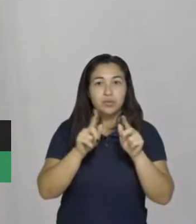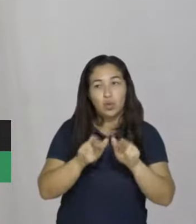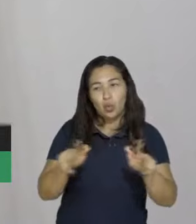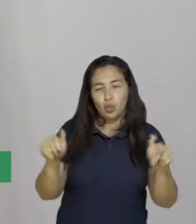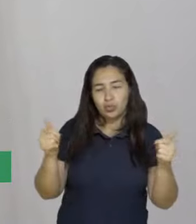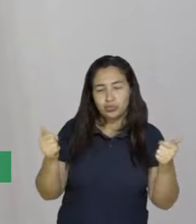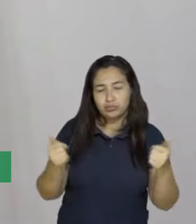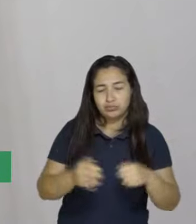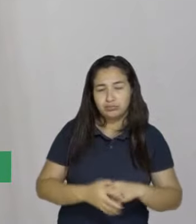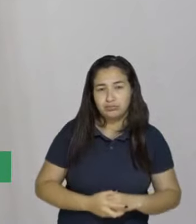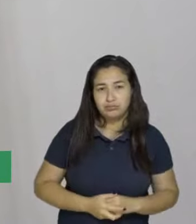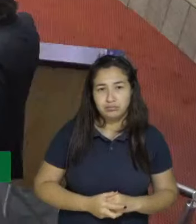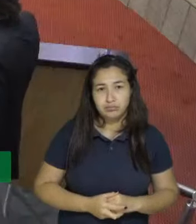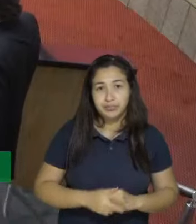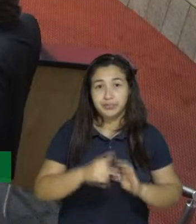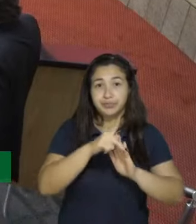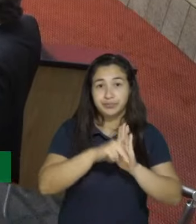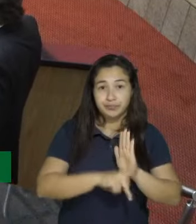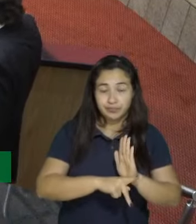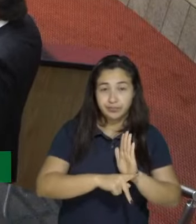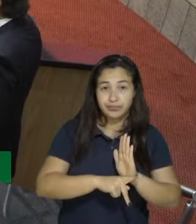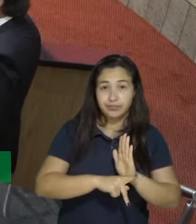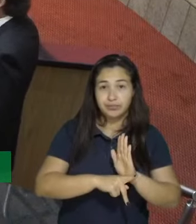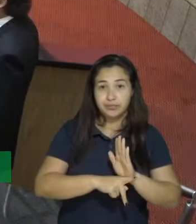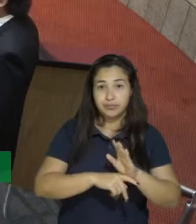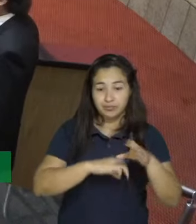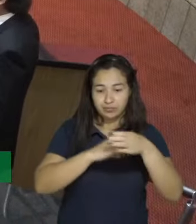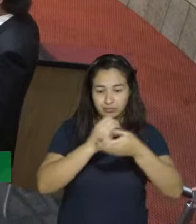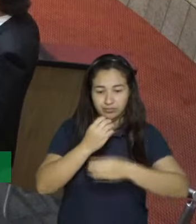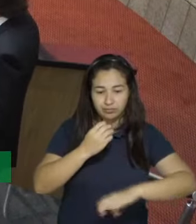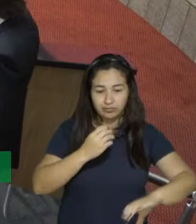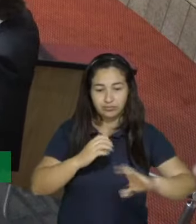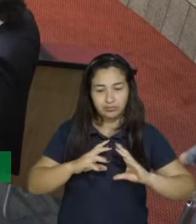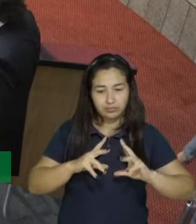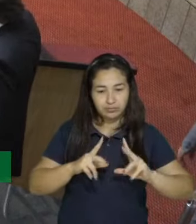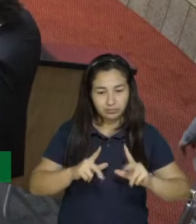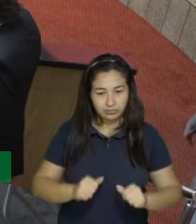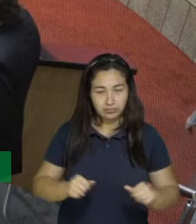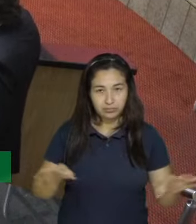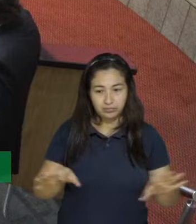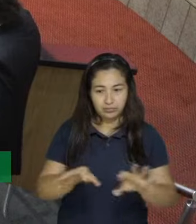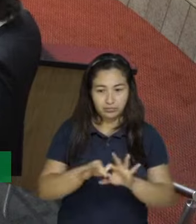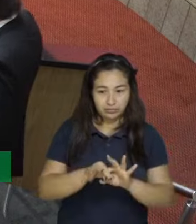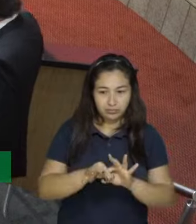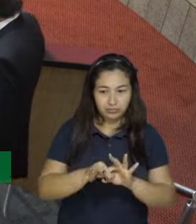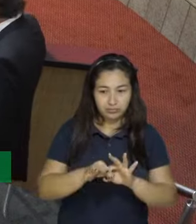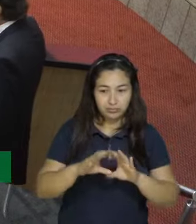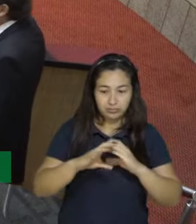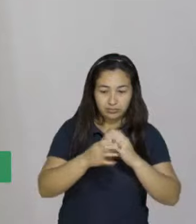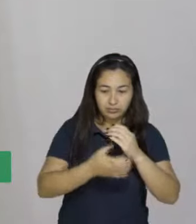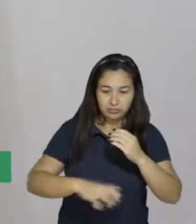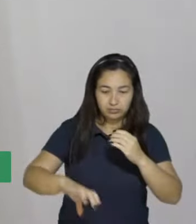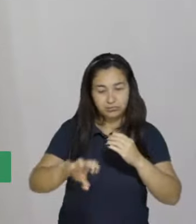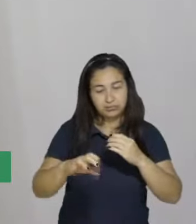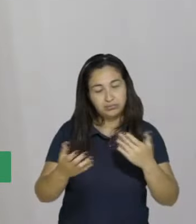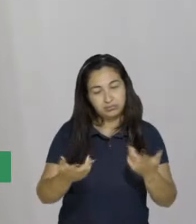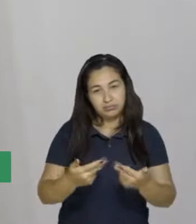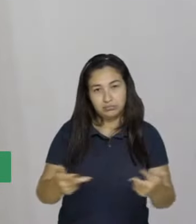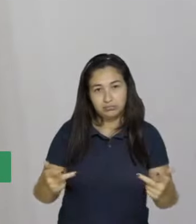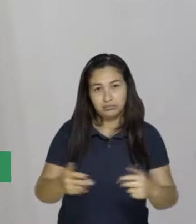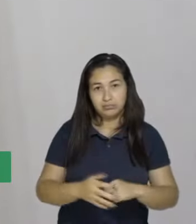vai. O projeto hidrossanitário, para que ele seja devidamente ligado na rede coletora de esgoto. E o